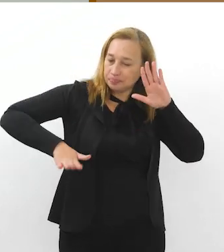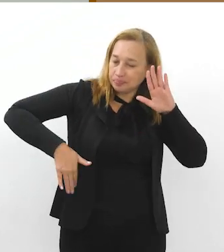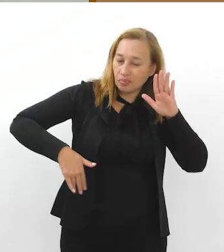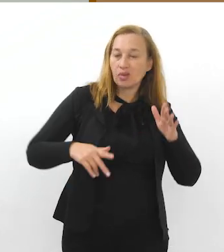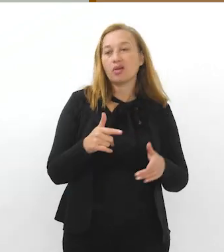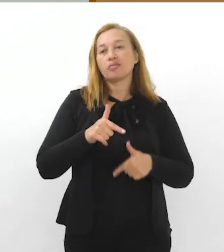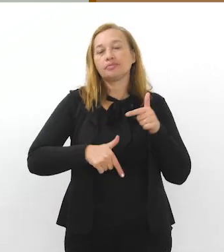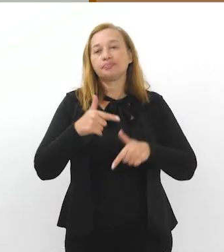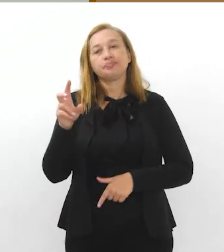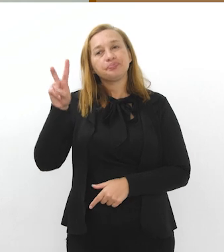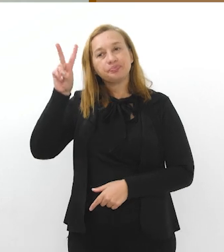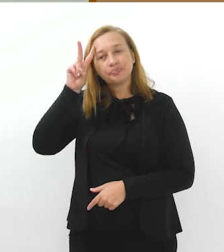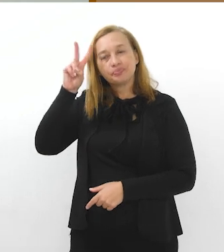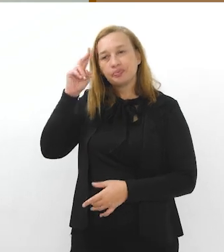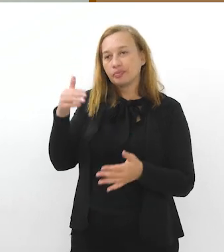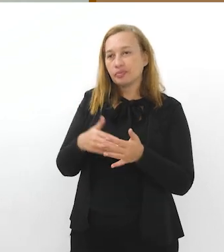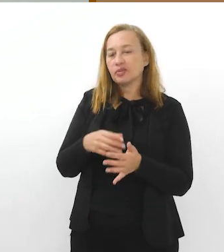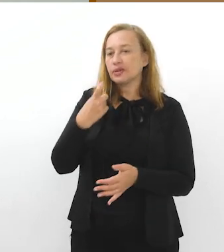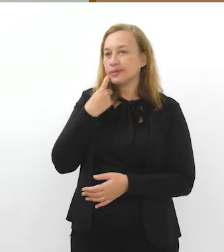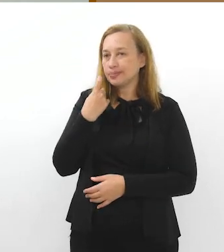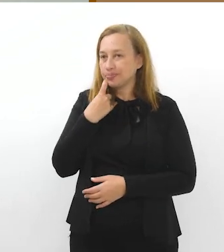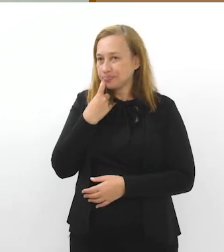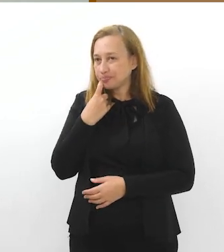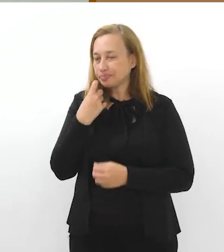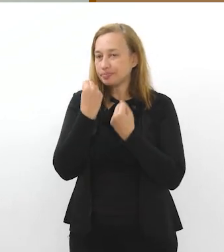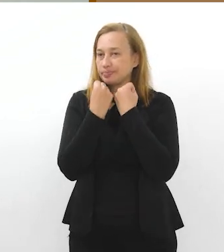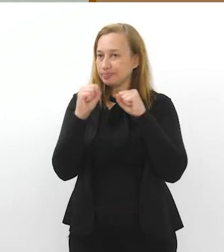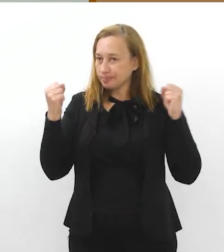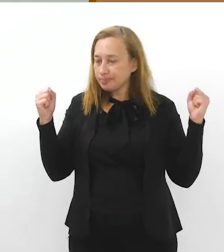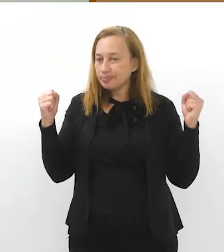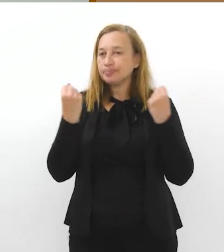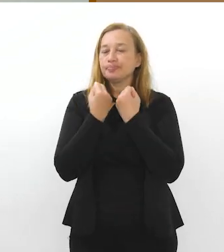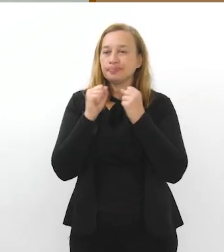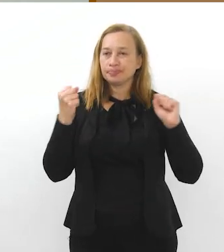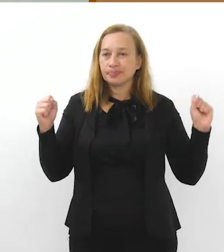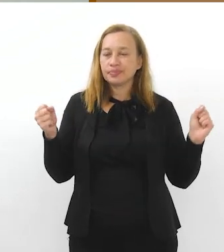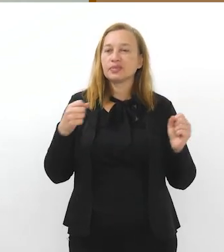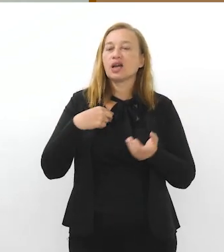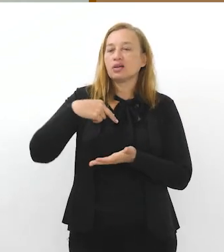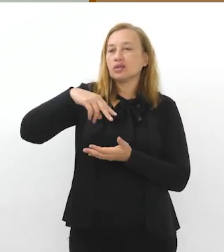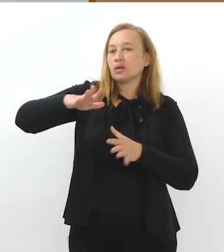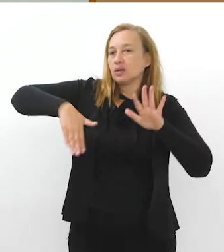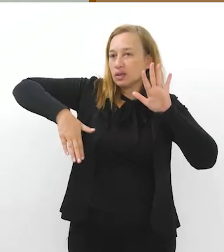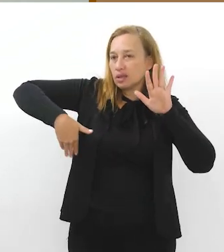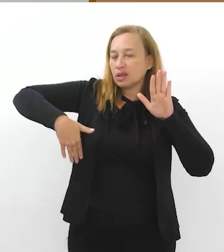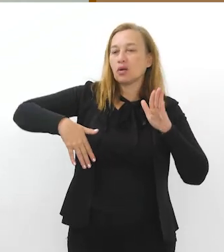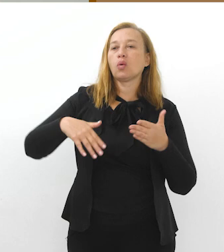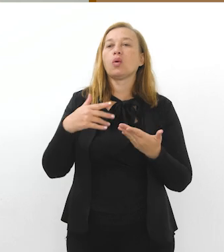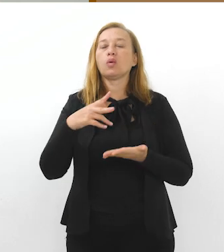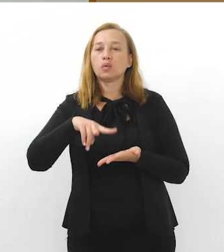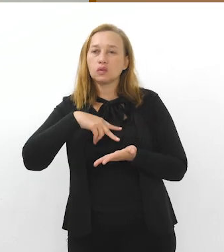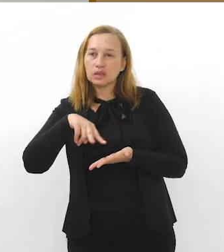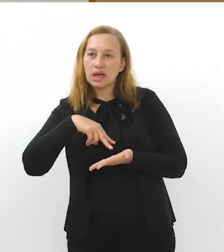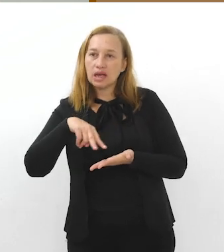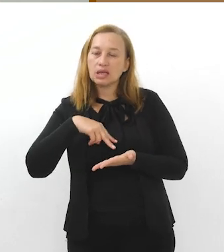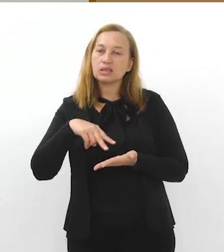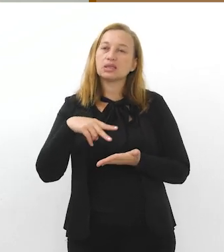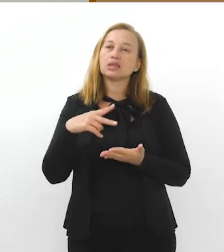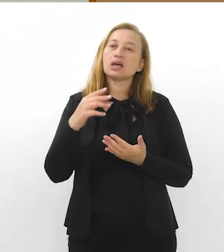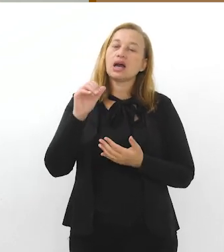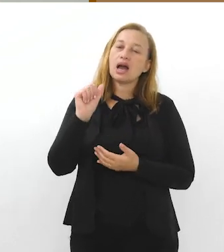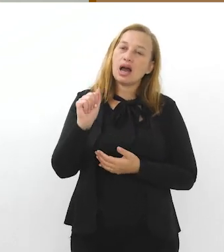trabalha de segunda a sexta, esse condicionamento físico. Eu faço natação, eu faço